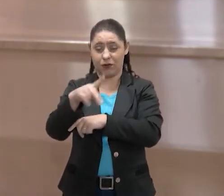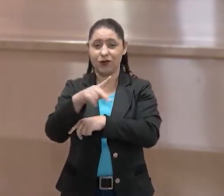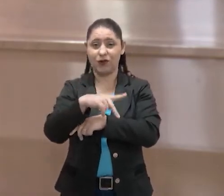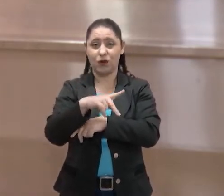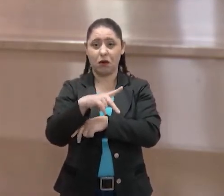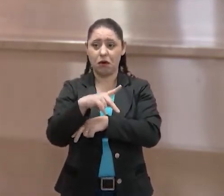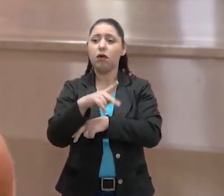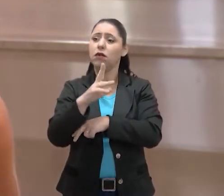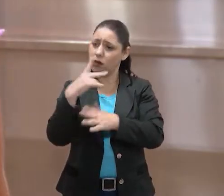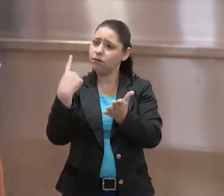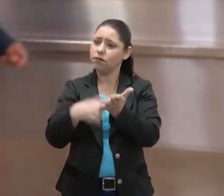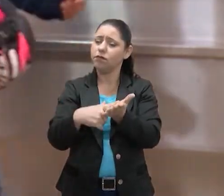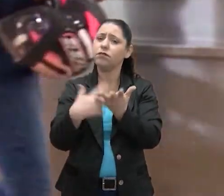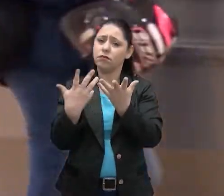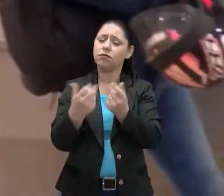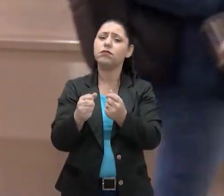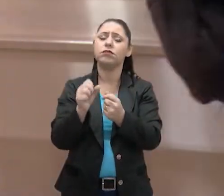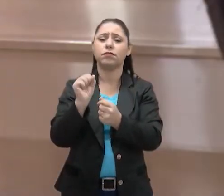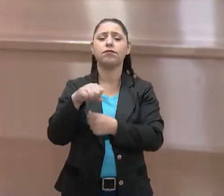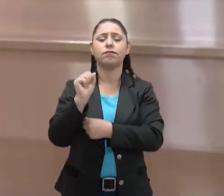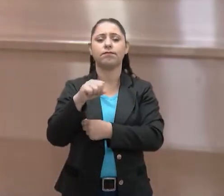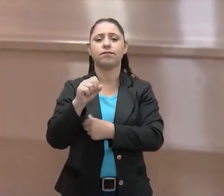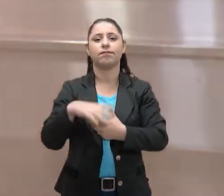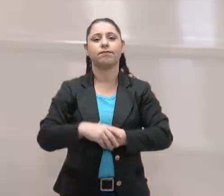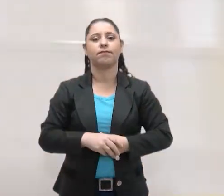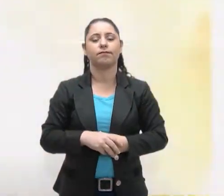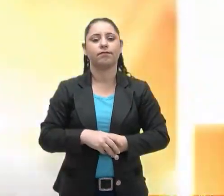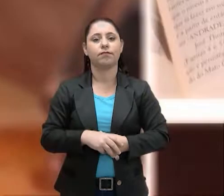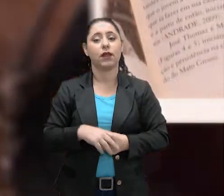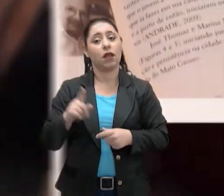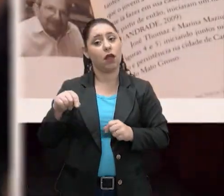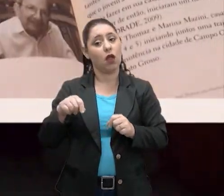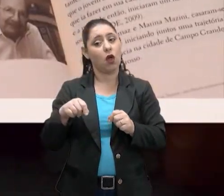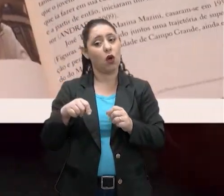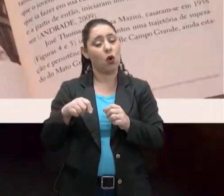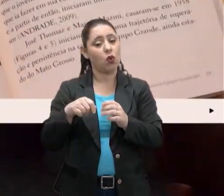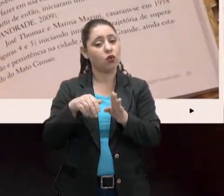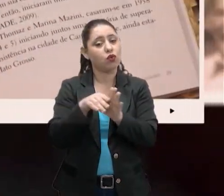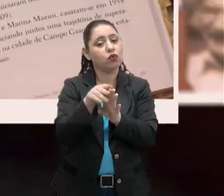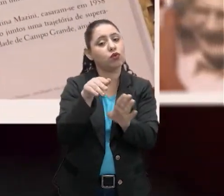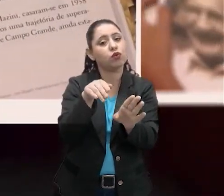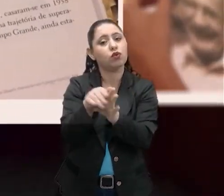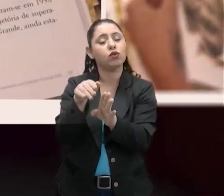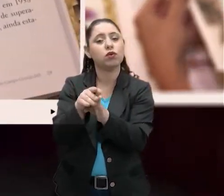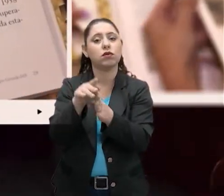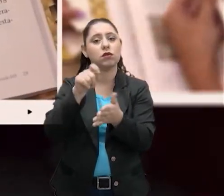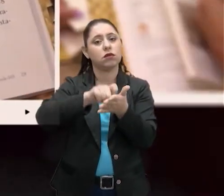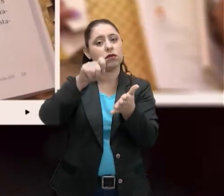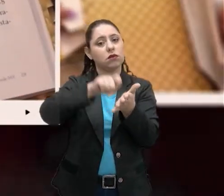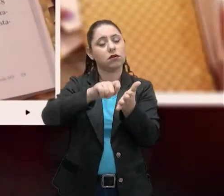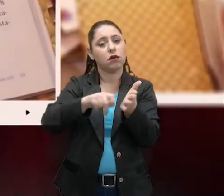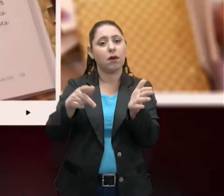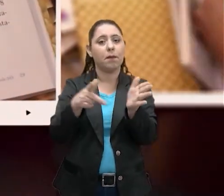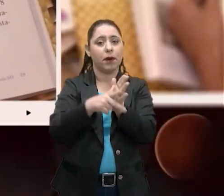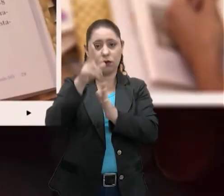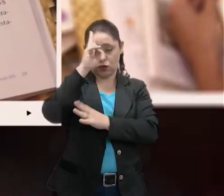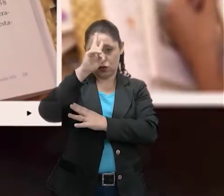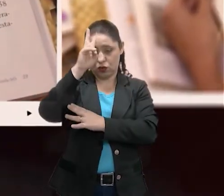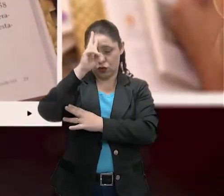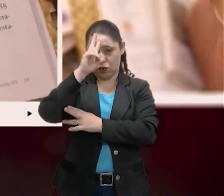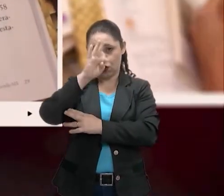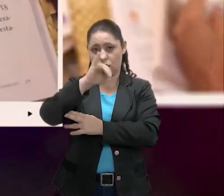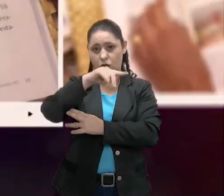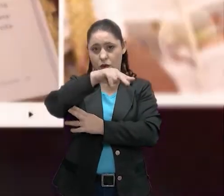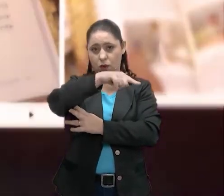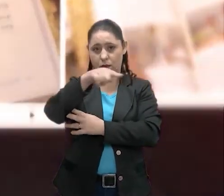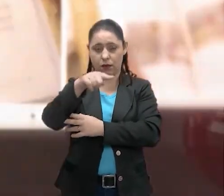e a professora Maria Augusta abraçou também a ideia, né? E nos conduziu, né, para escrever o livro sobre a história